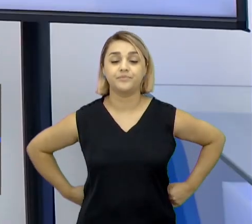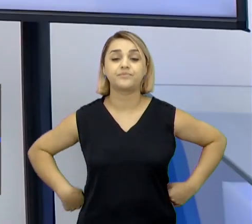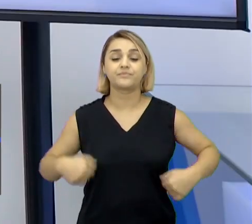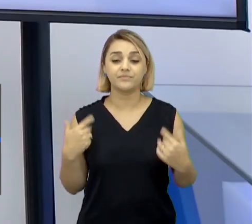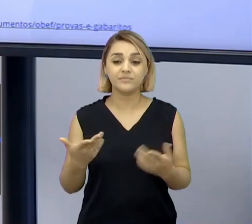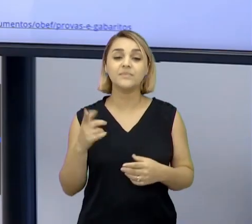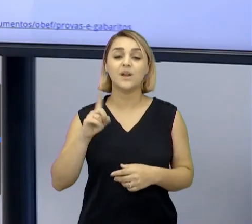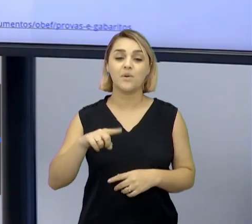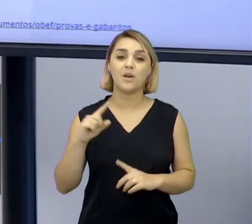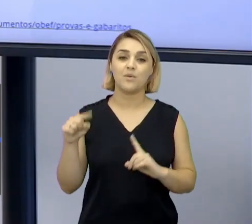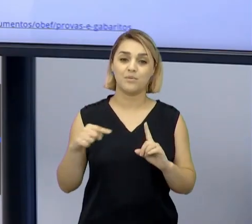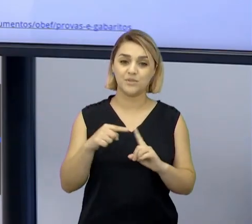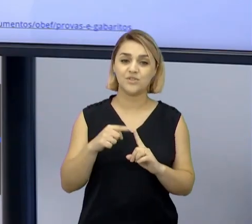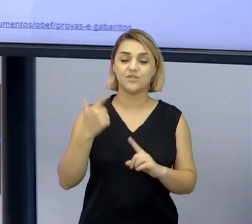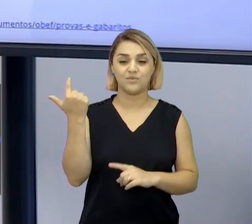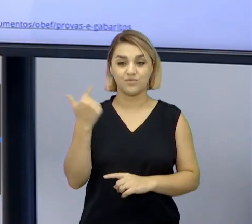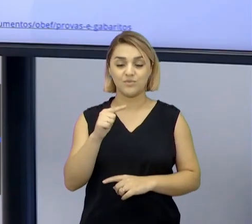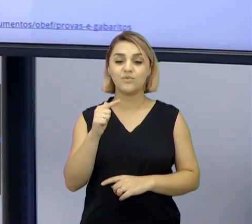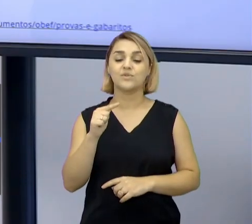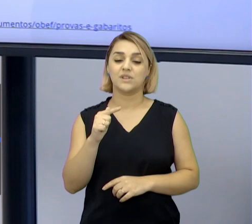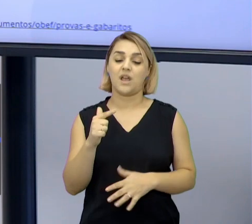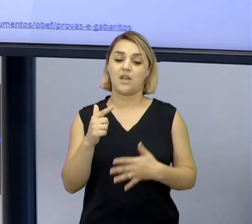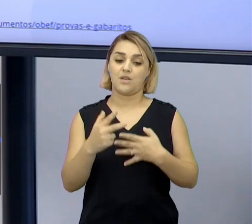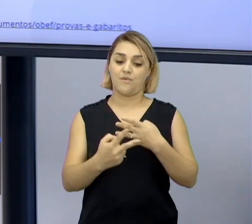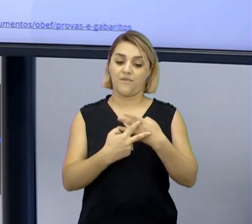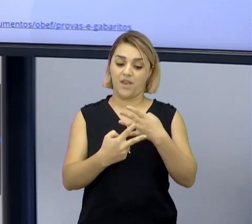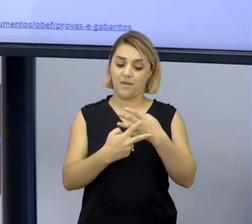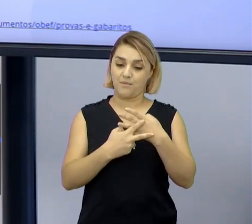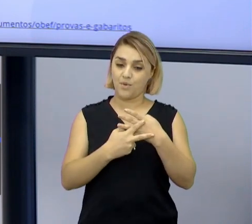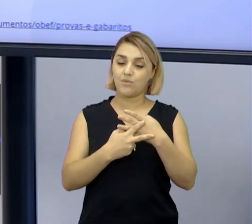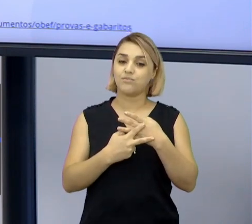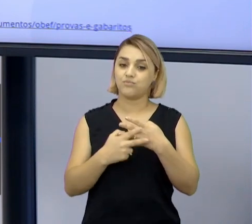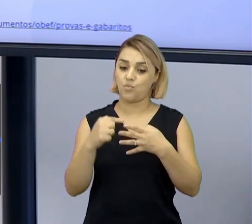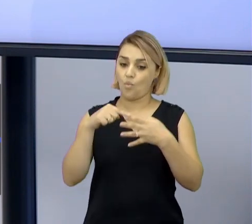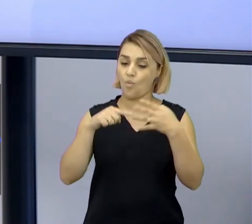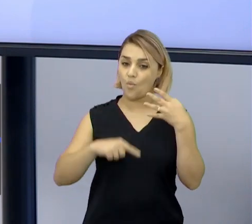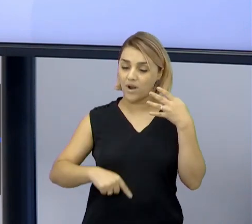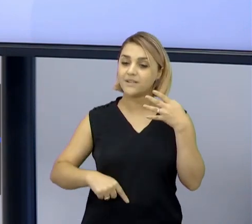esses 4 verbos aí para o orçamento financeiro.